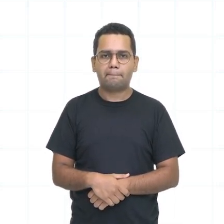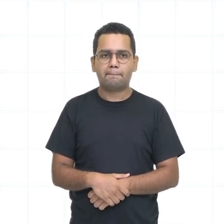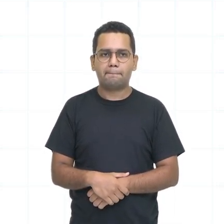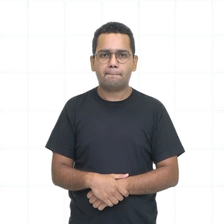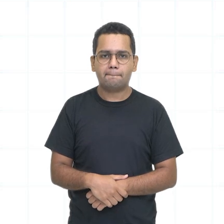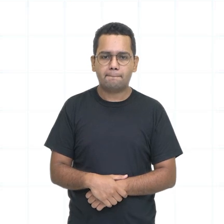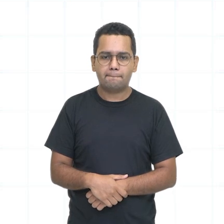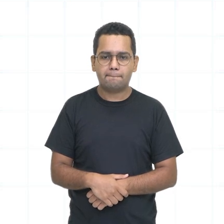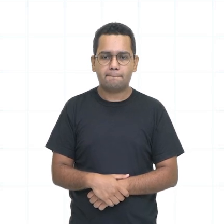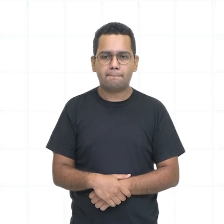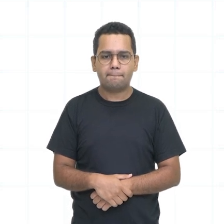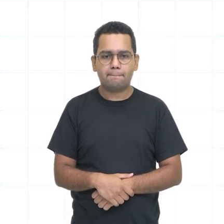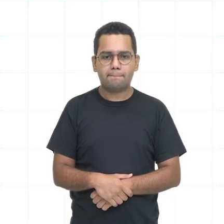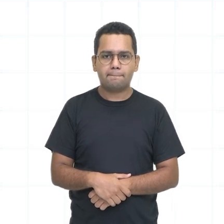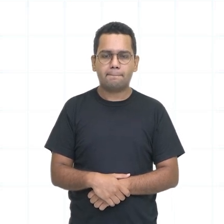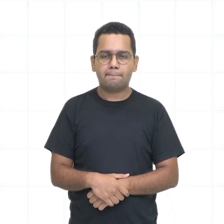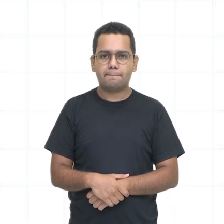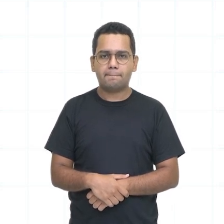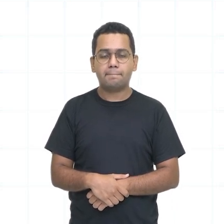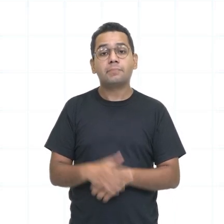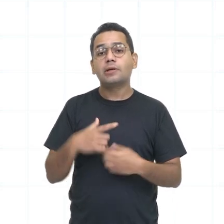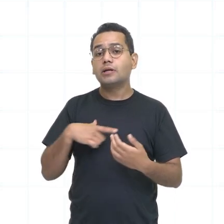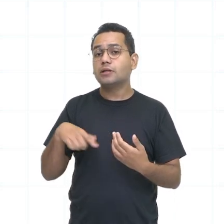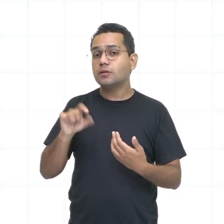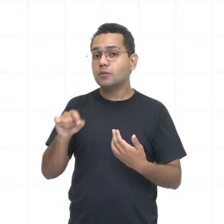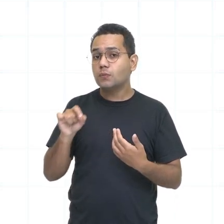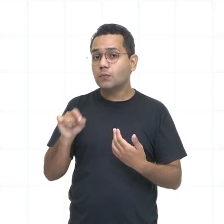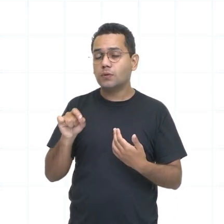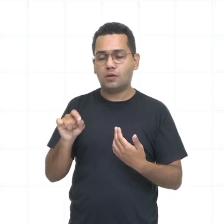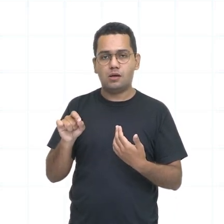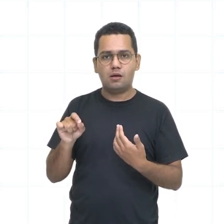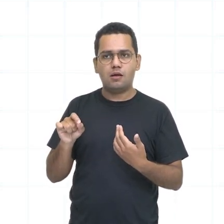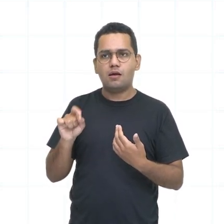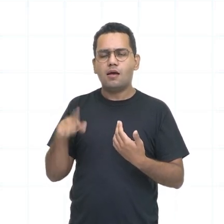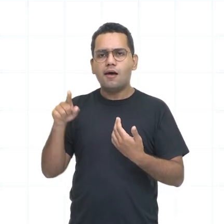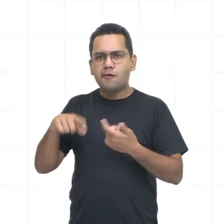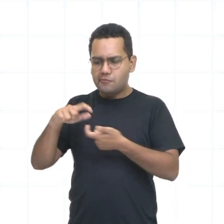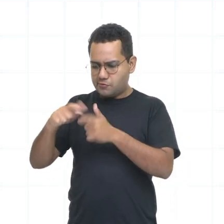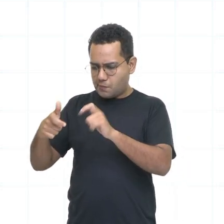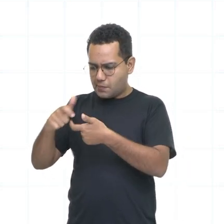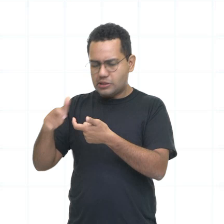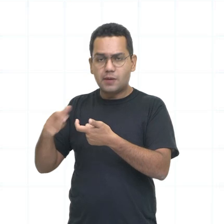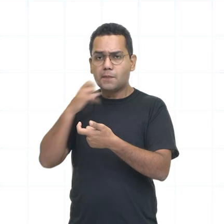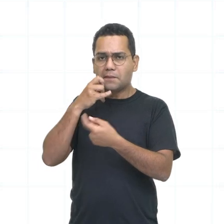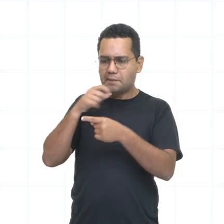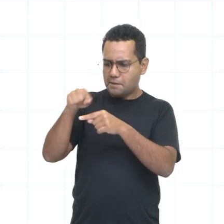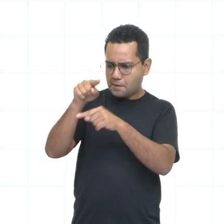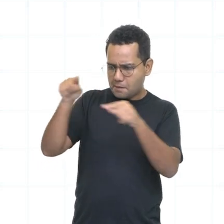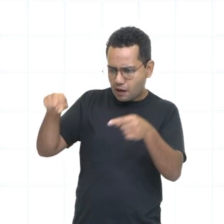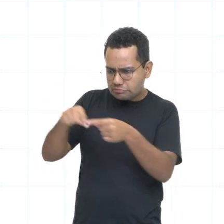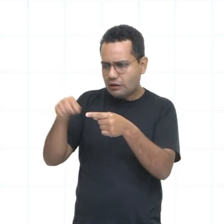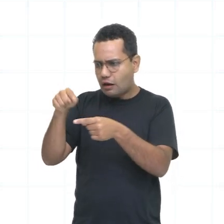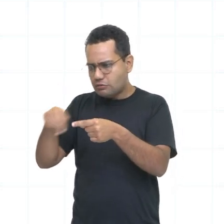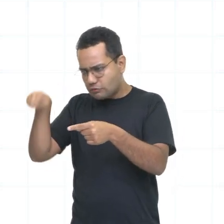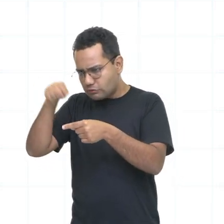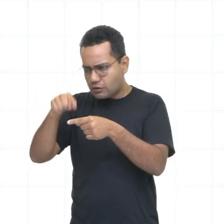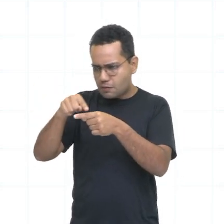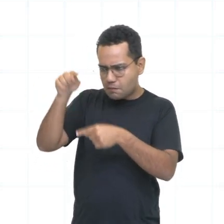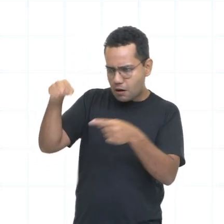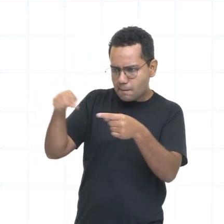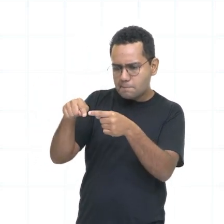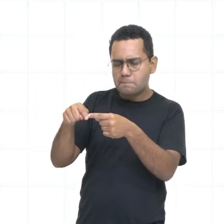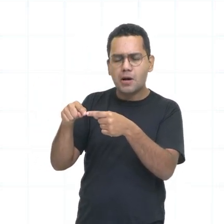seja, simétricas, ou seja, várias formas, uma igual à outra ali, certo? E com